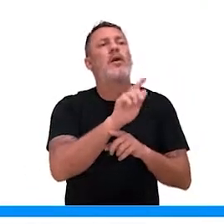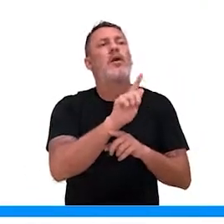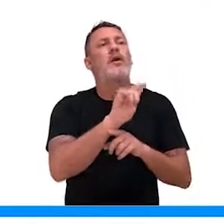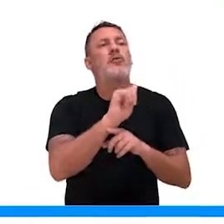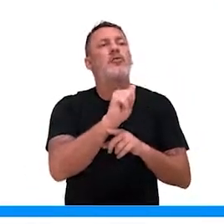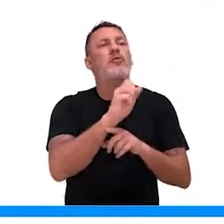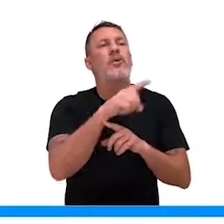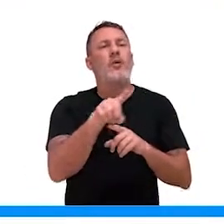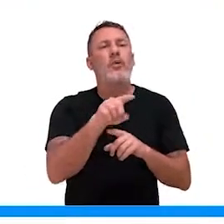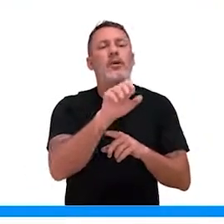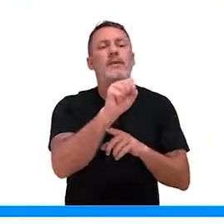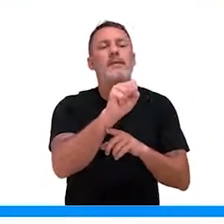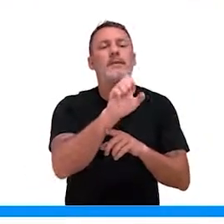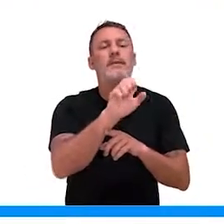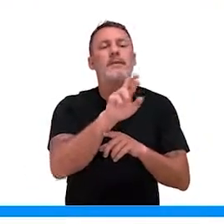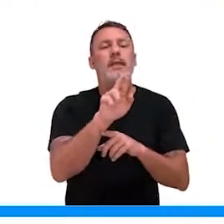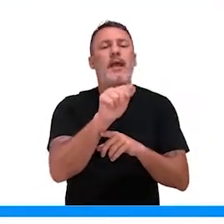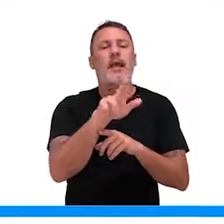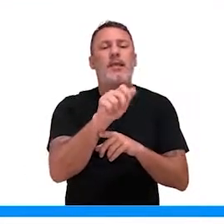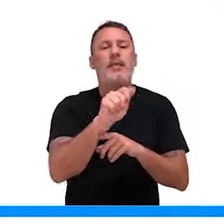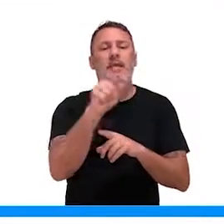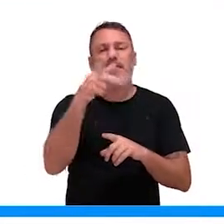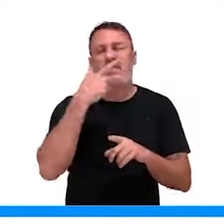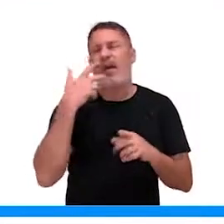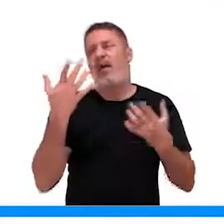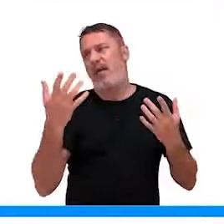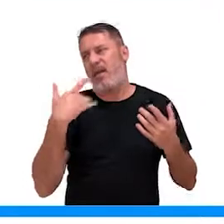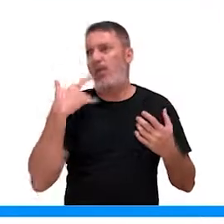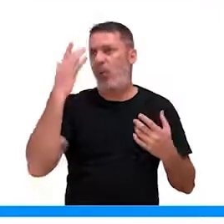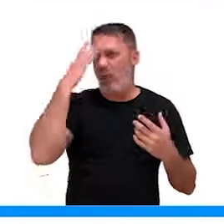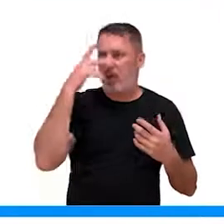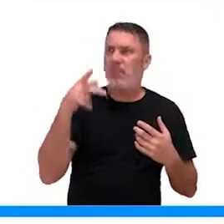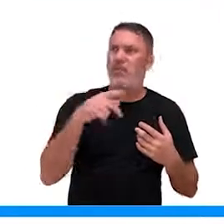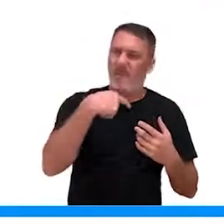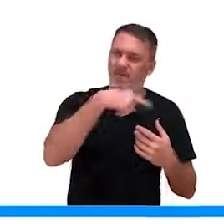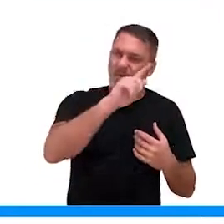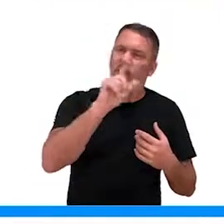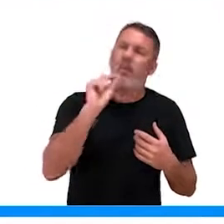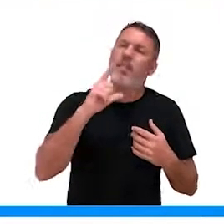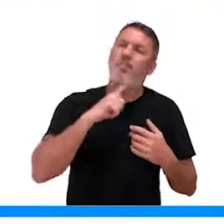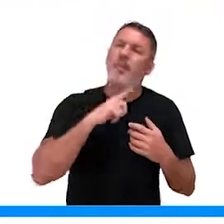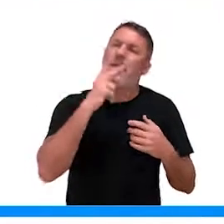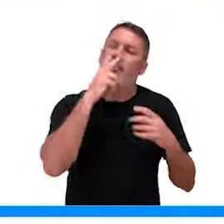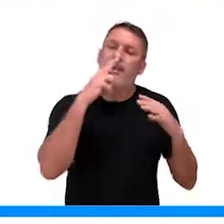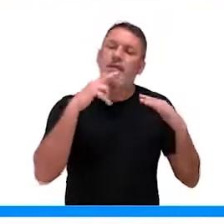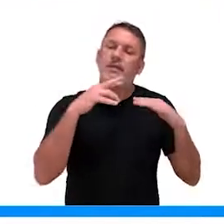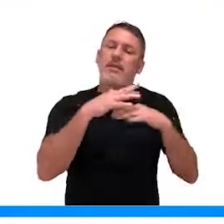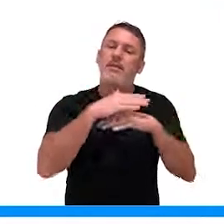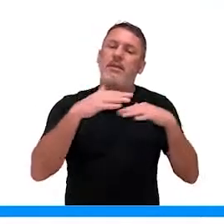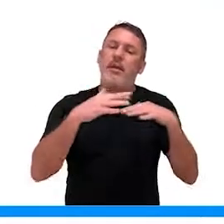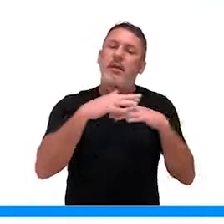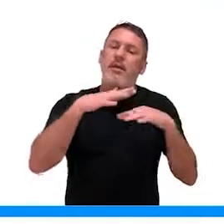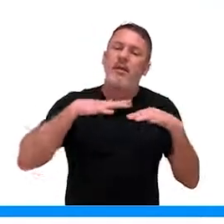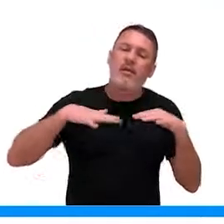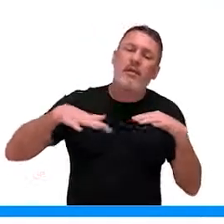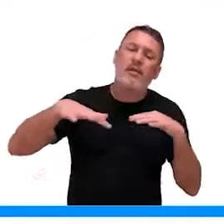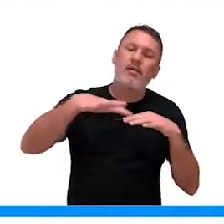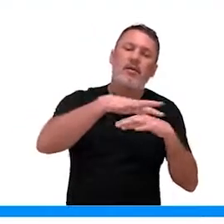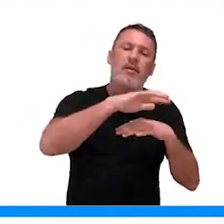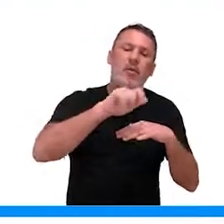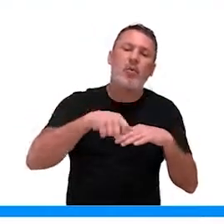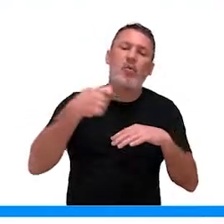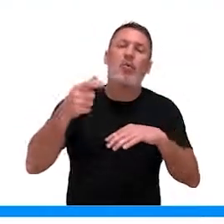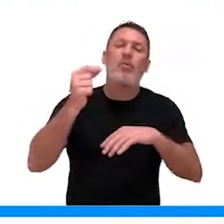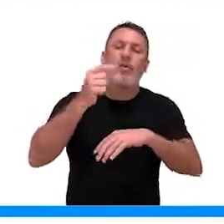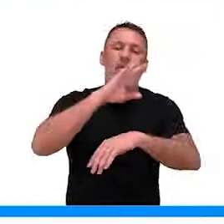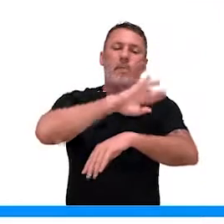entende? Provavelmente o professor vai passar por cidades, que estão em uma região de